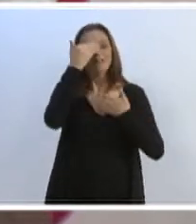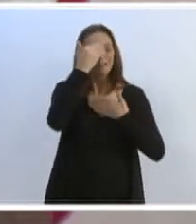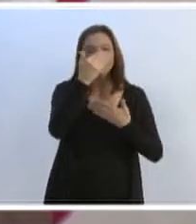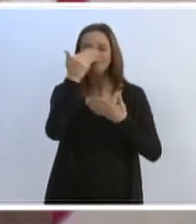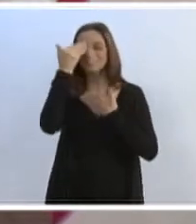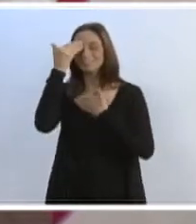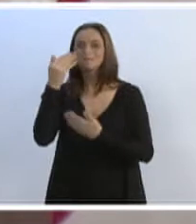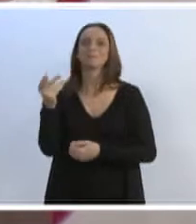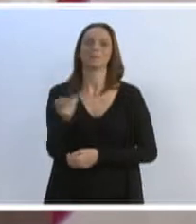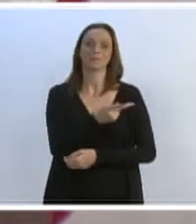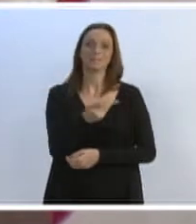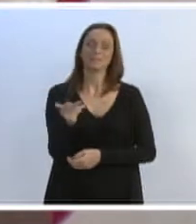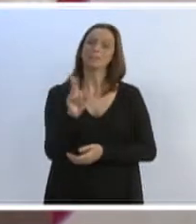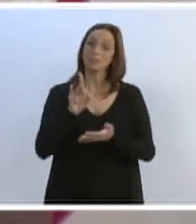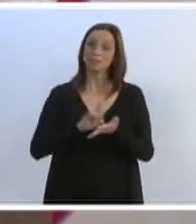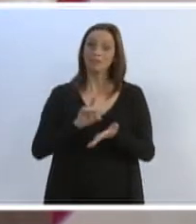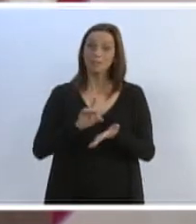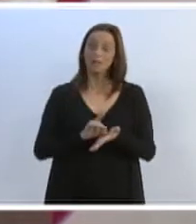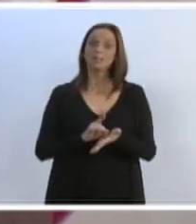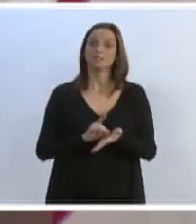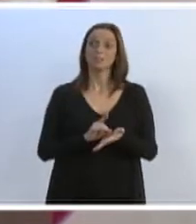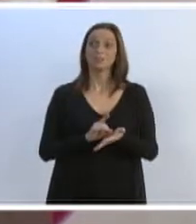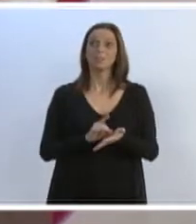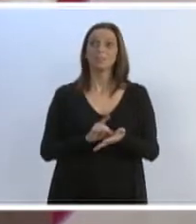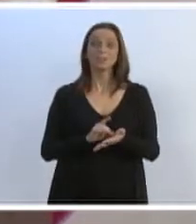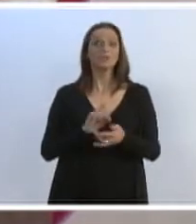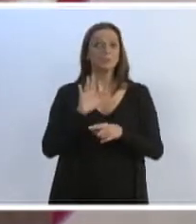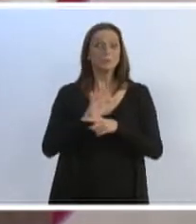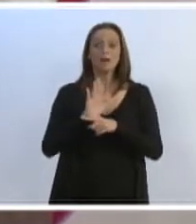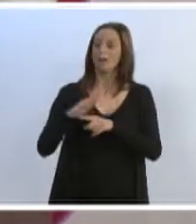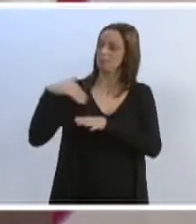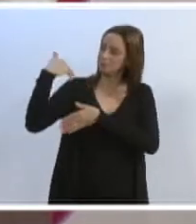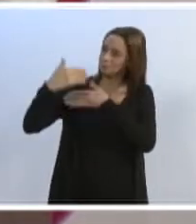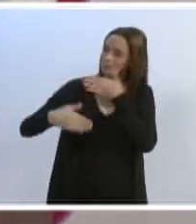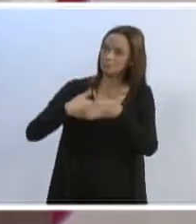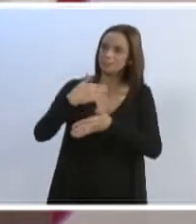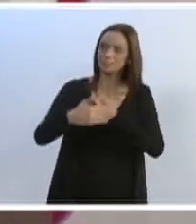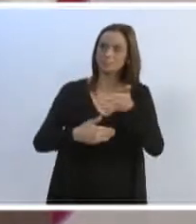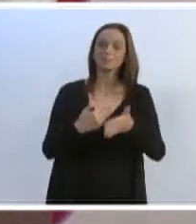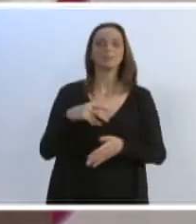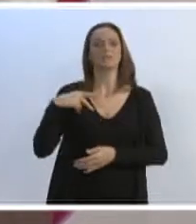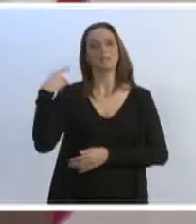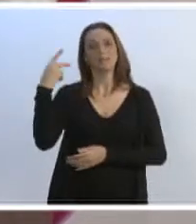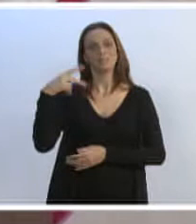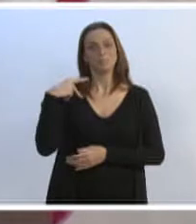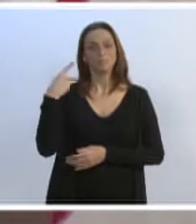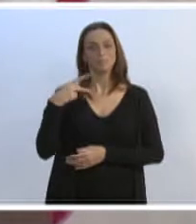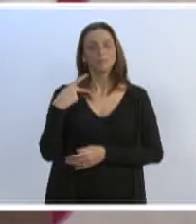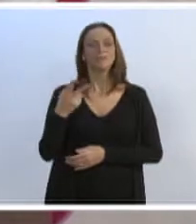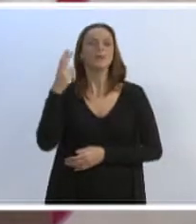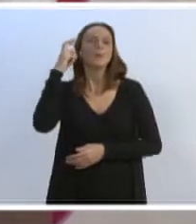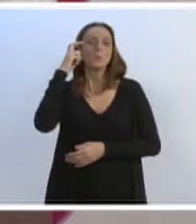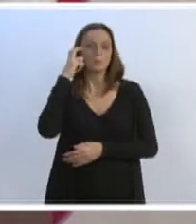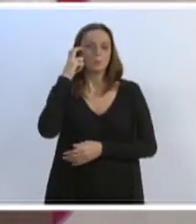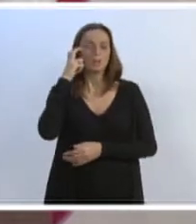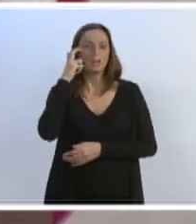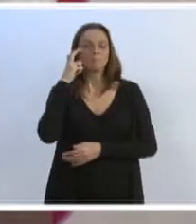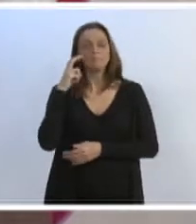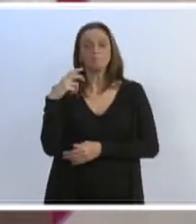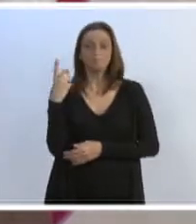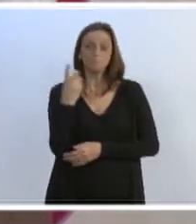nos dá coesão, aquilo que nos ensina, é aquilo que permite que a gente continue avançando e